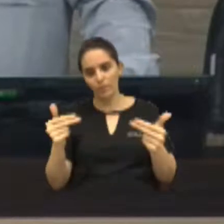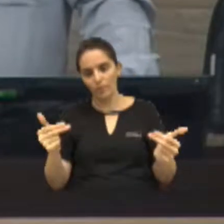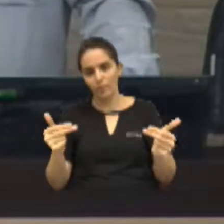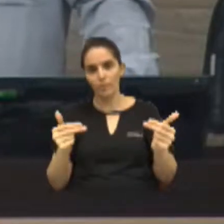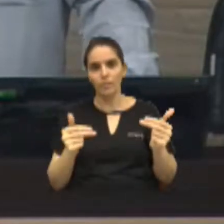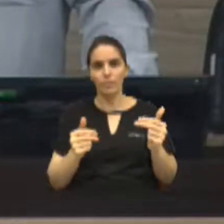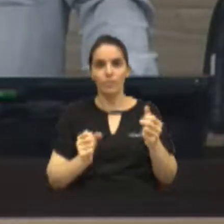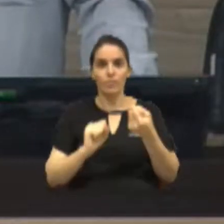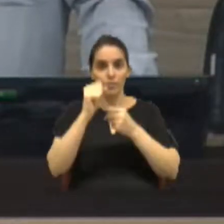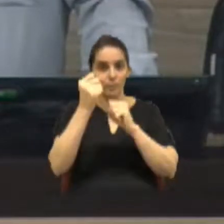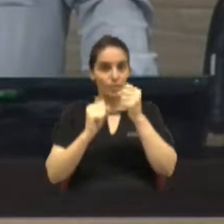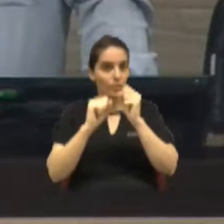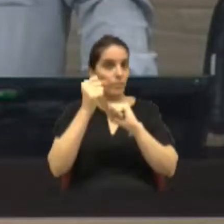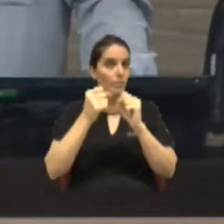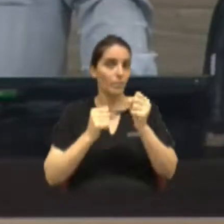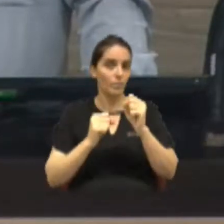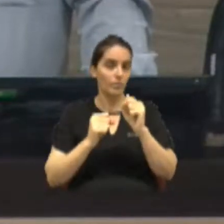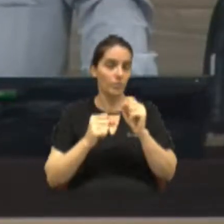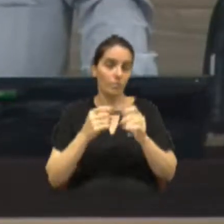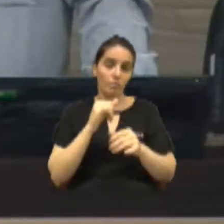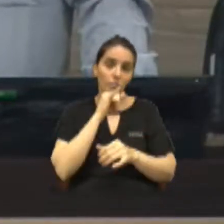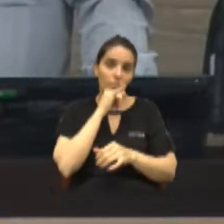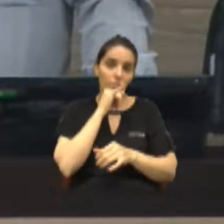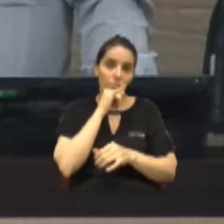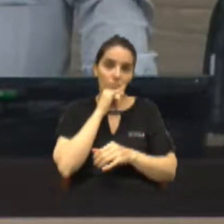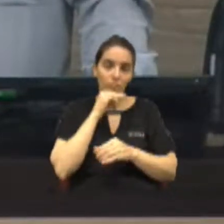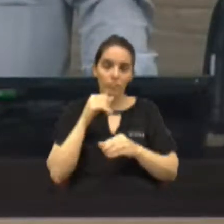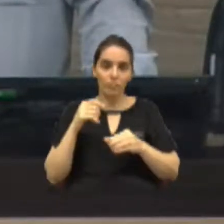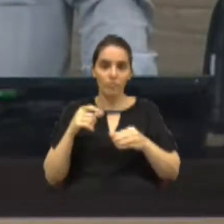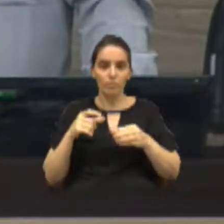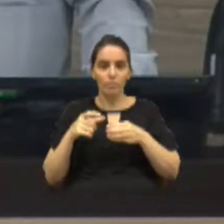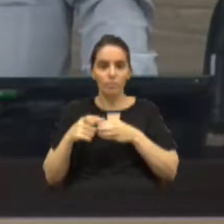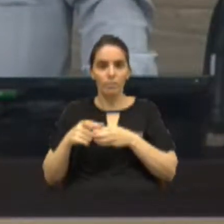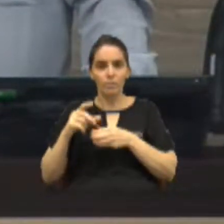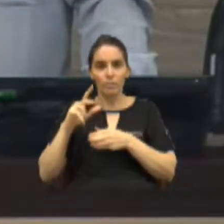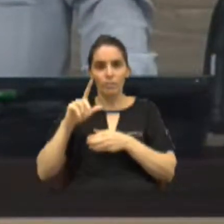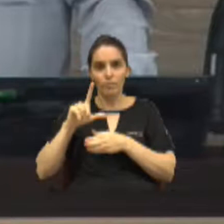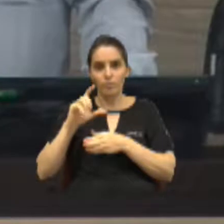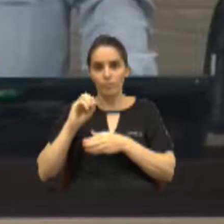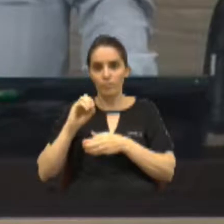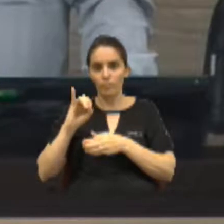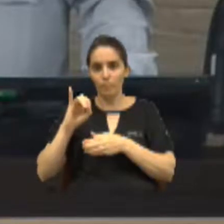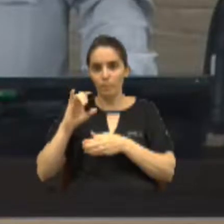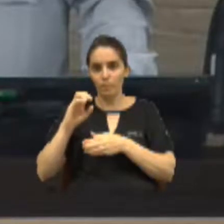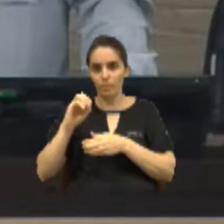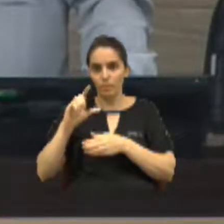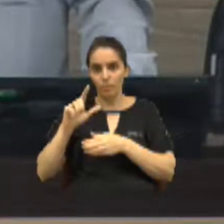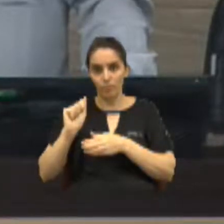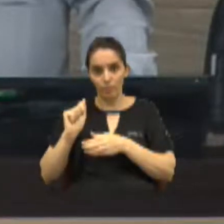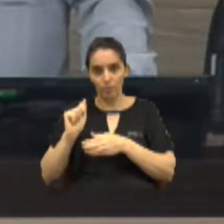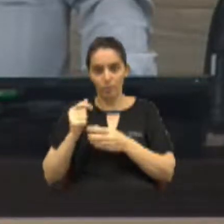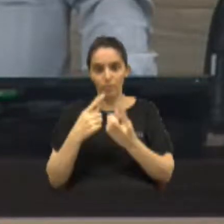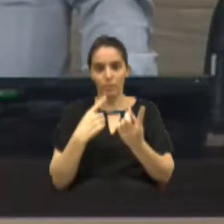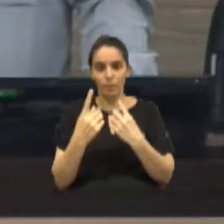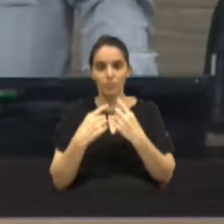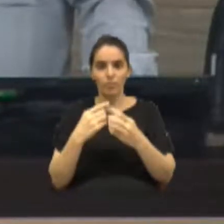indústrias. E a gente cita, por exemplo, ali no bairro dos Loyolas, tem uma estrada de servidão que sai, a estrada do Zé do